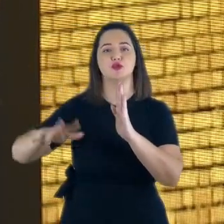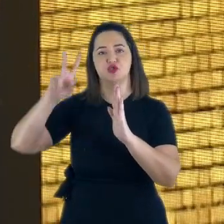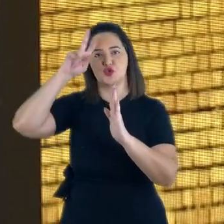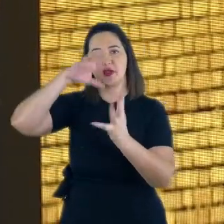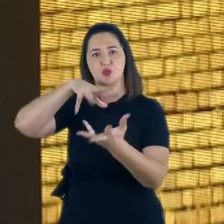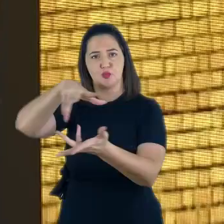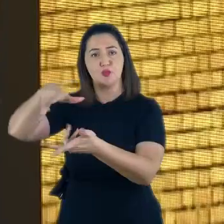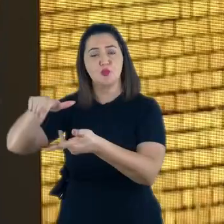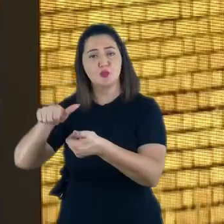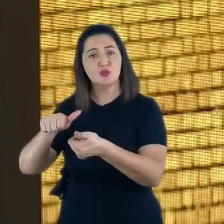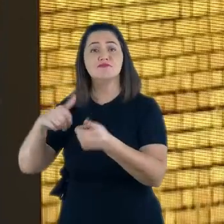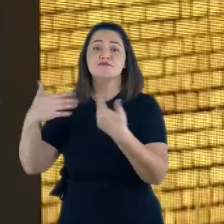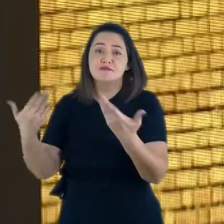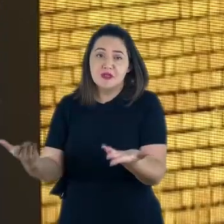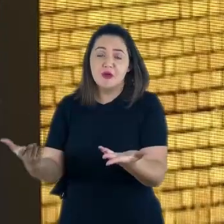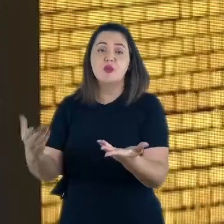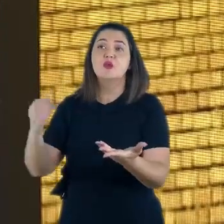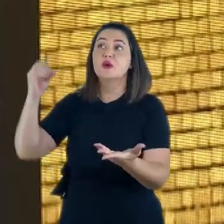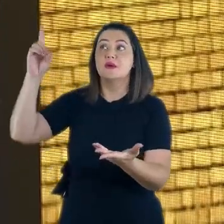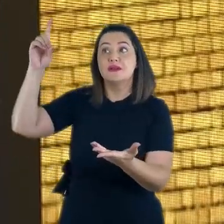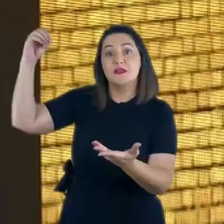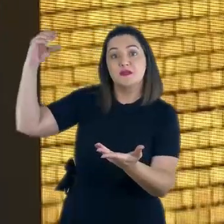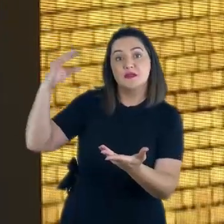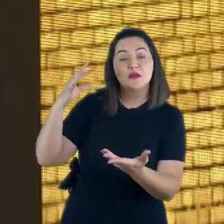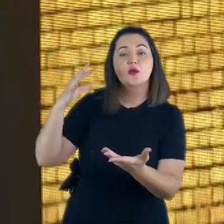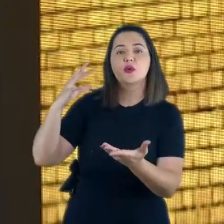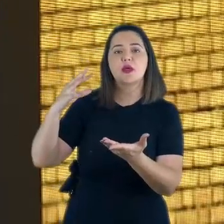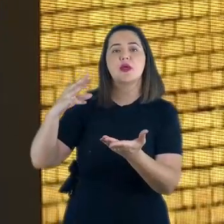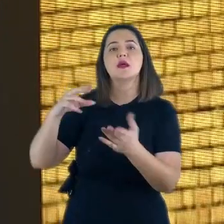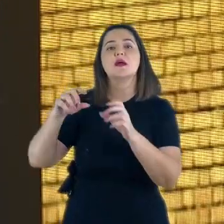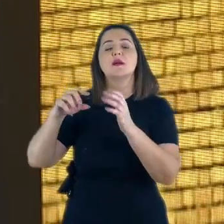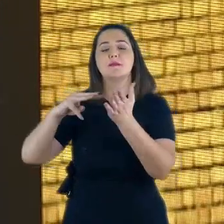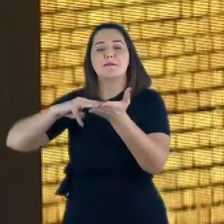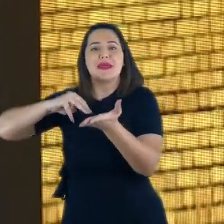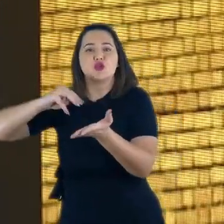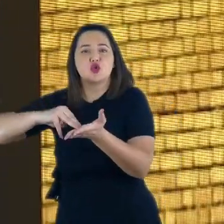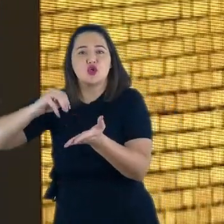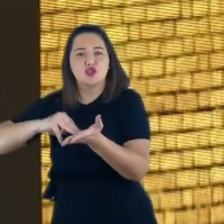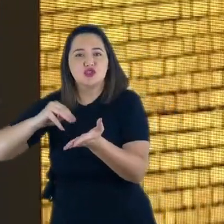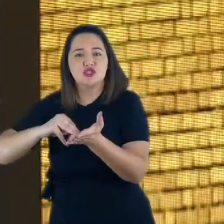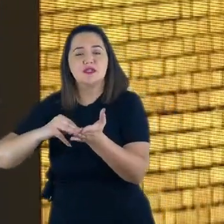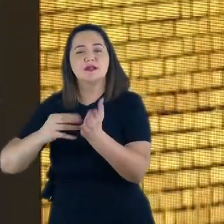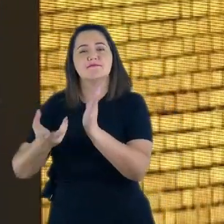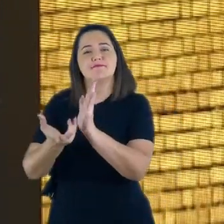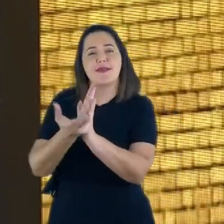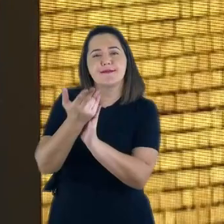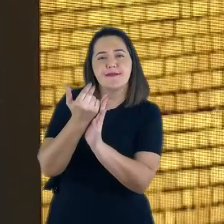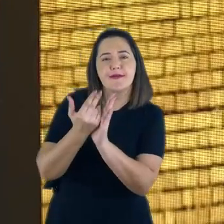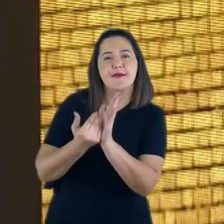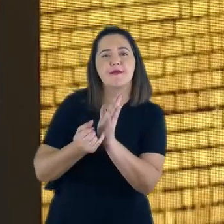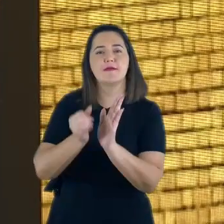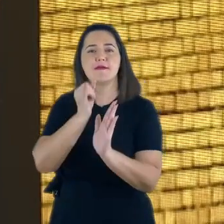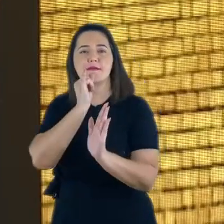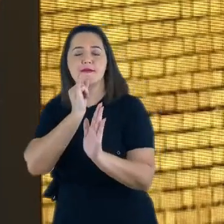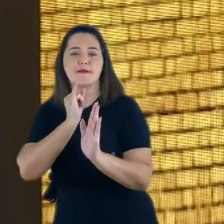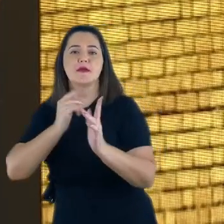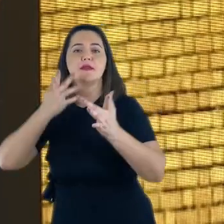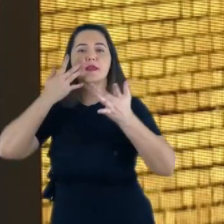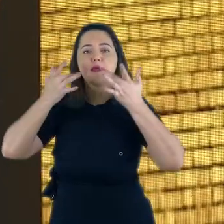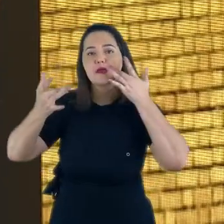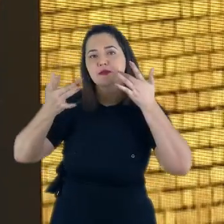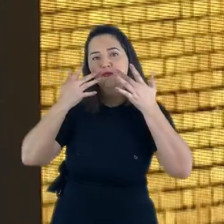inspiração divina, acabam adotando um sistema de representação hieroglífica, no qual um único